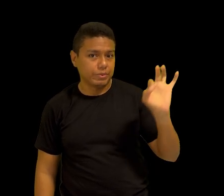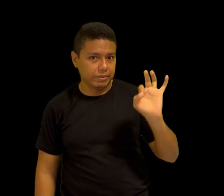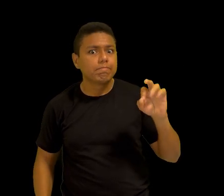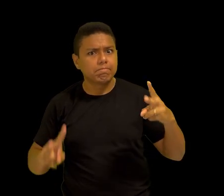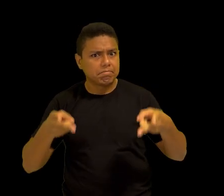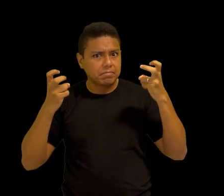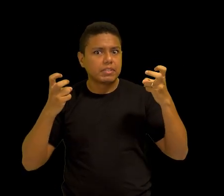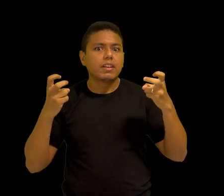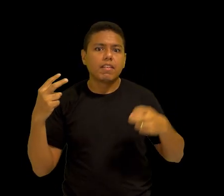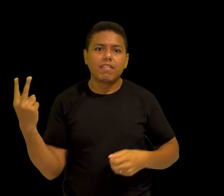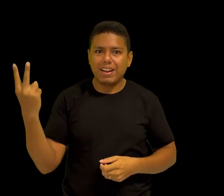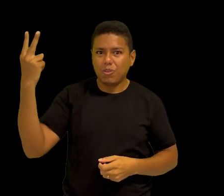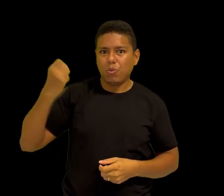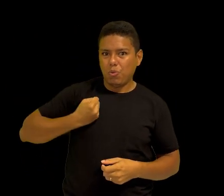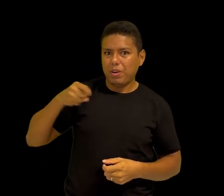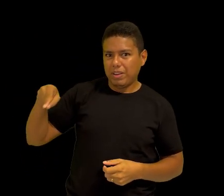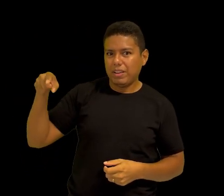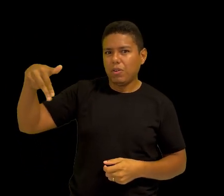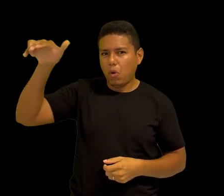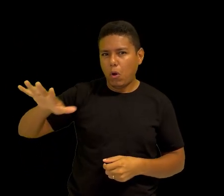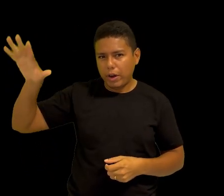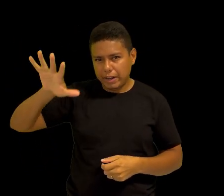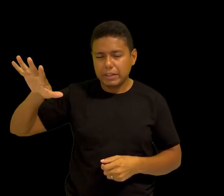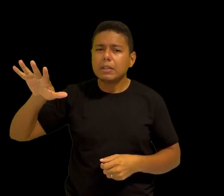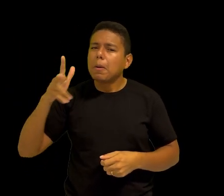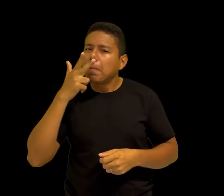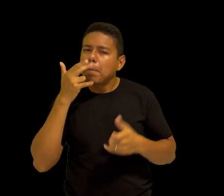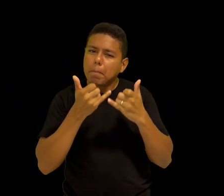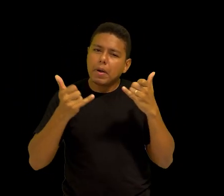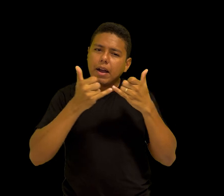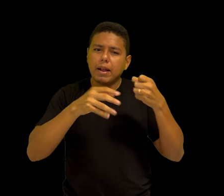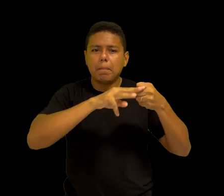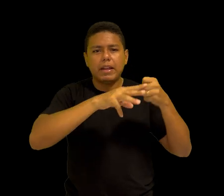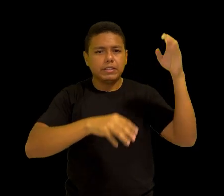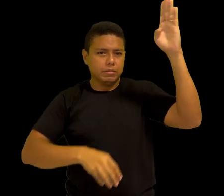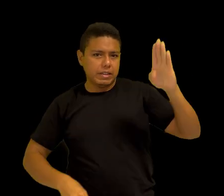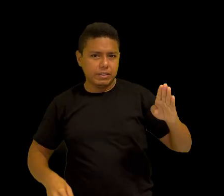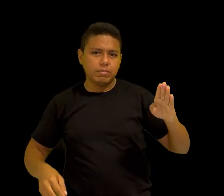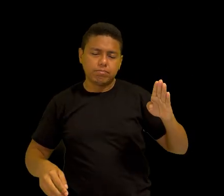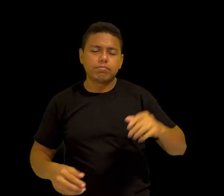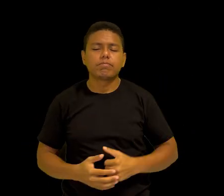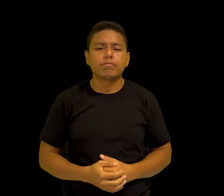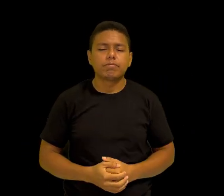Então, os valores do Nordeste estão sempre próximos ou abaixo da média nacional.